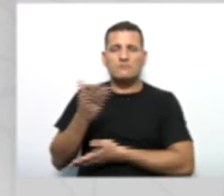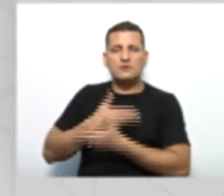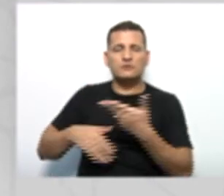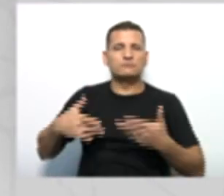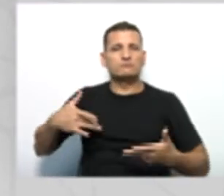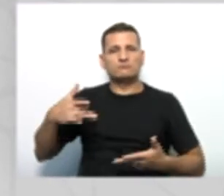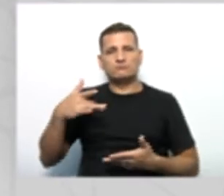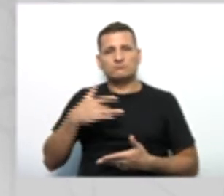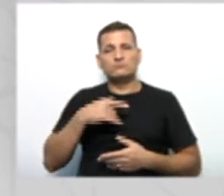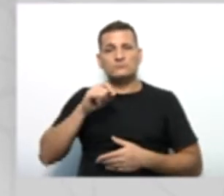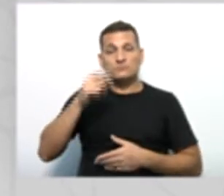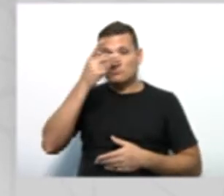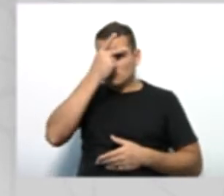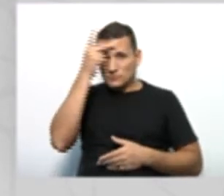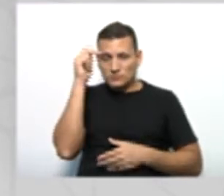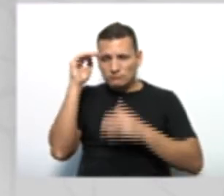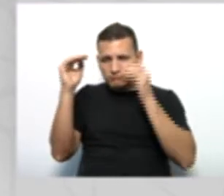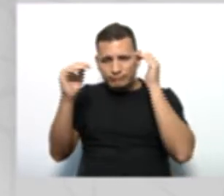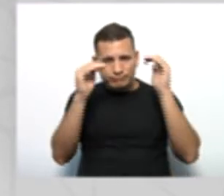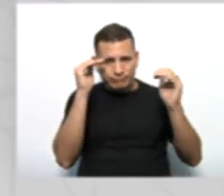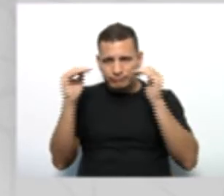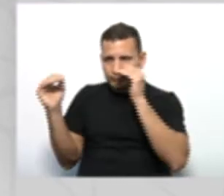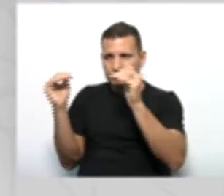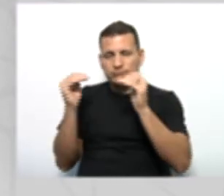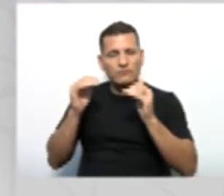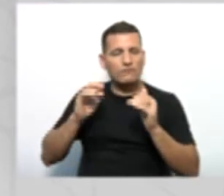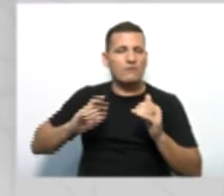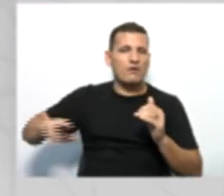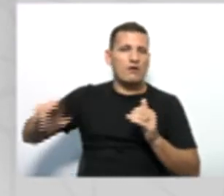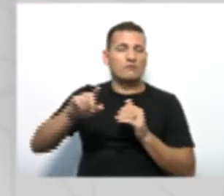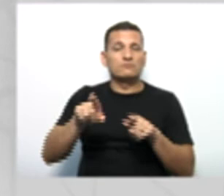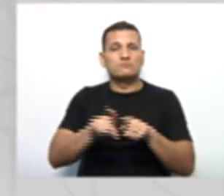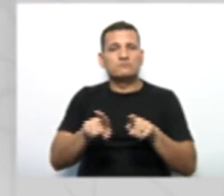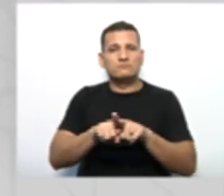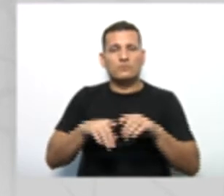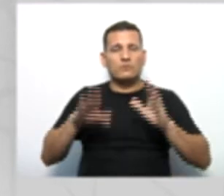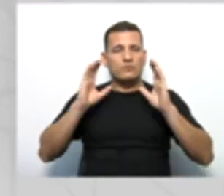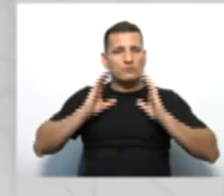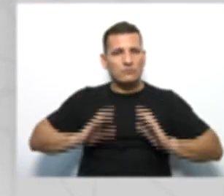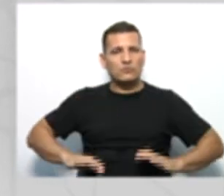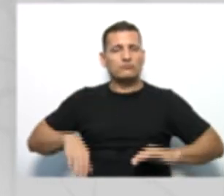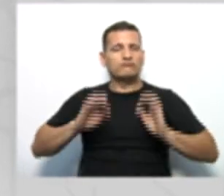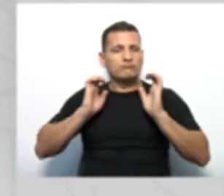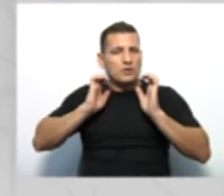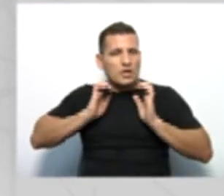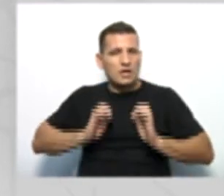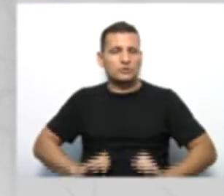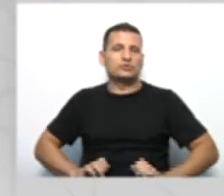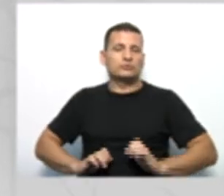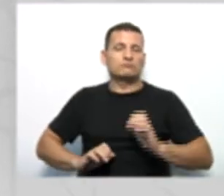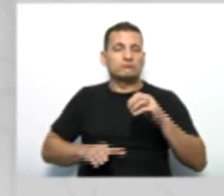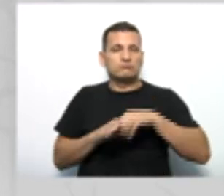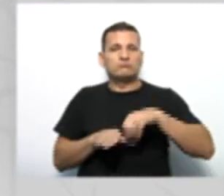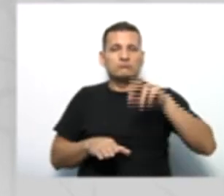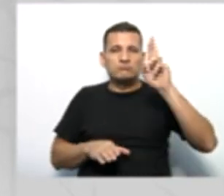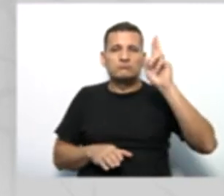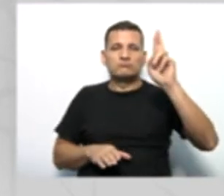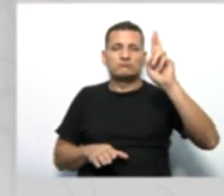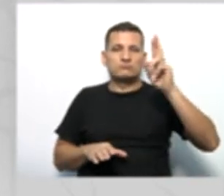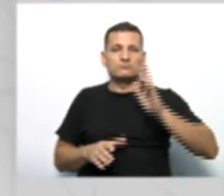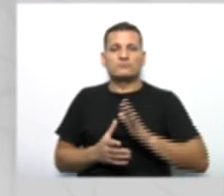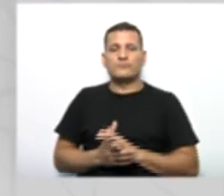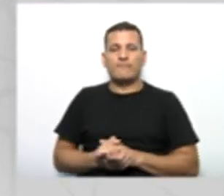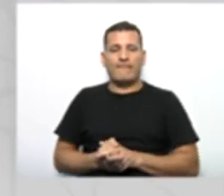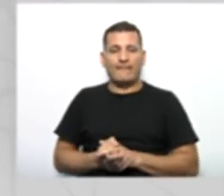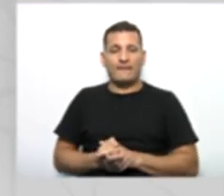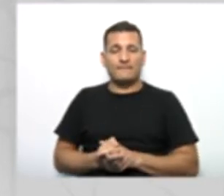o respeito ao próximo, adotando um comportamento ético em suas decisões. Então, como